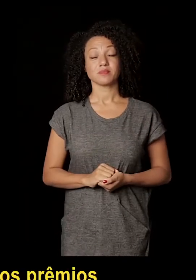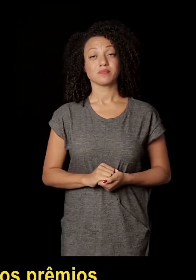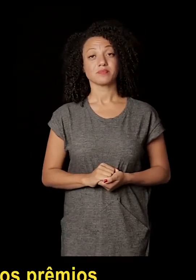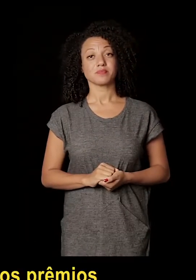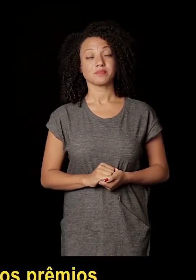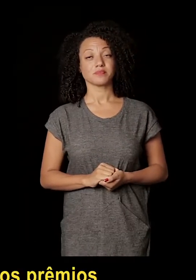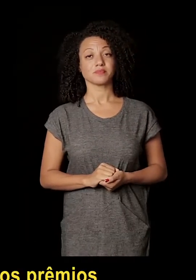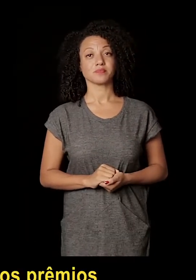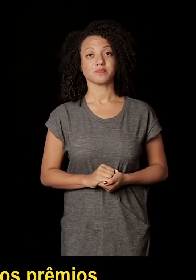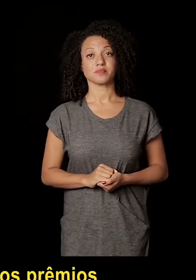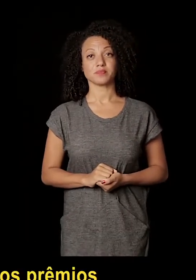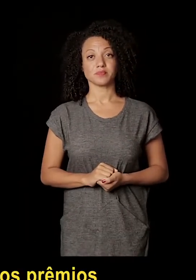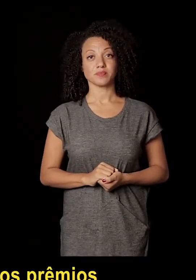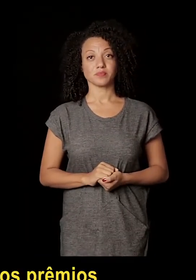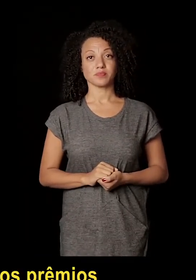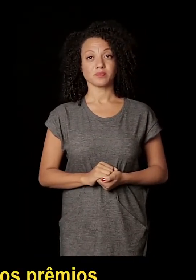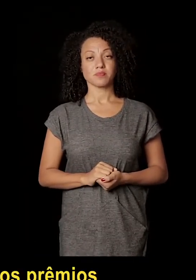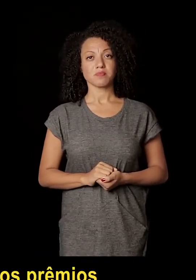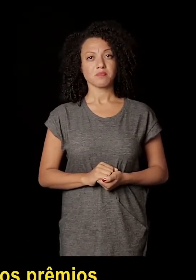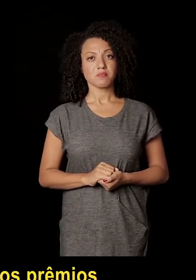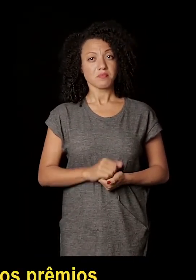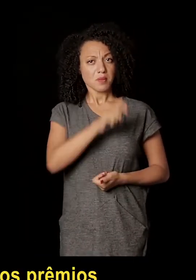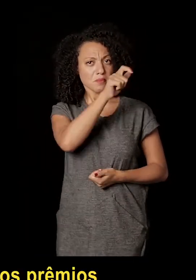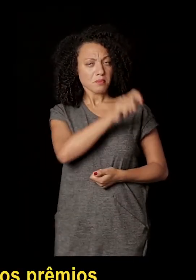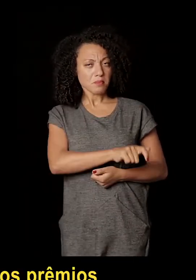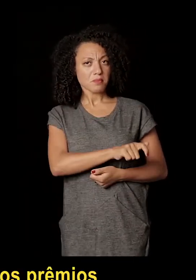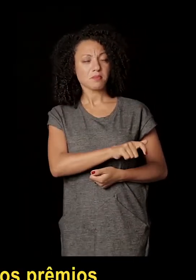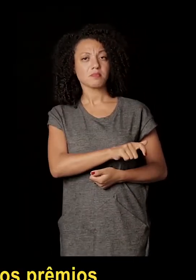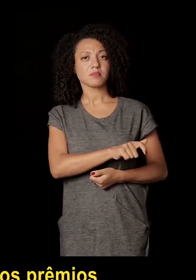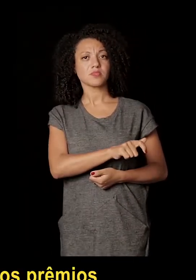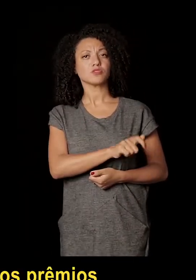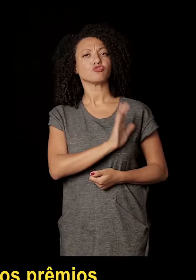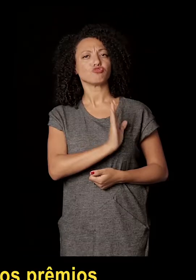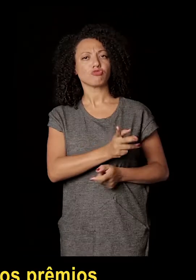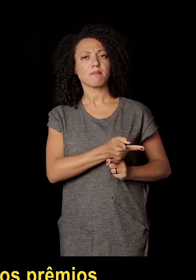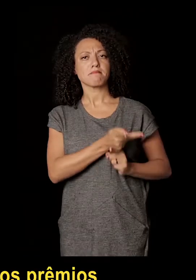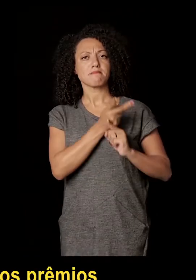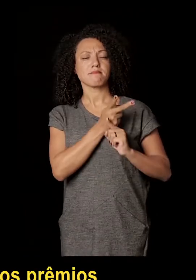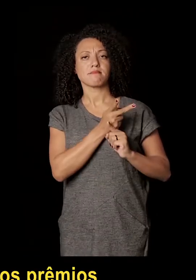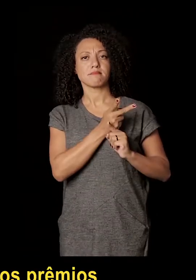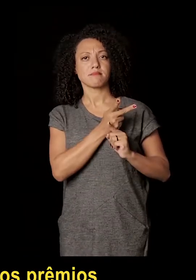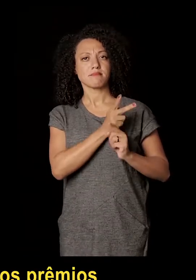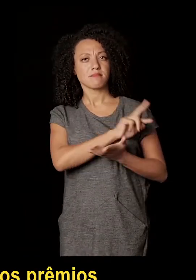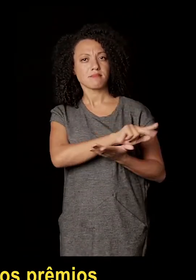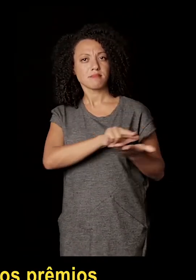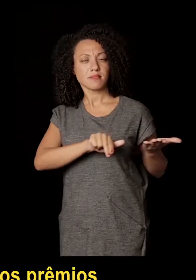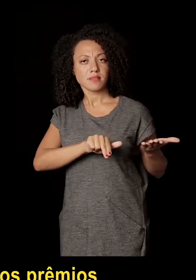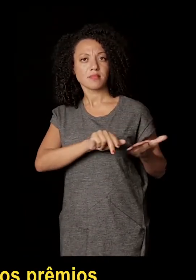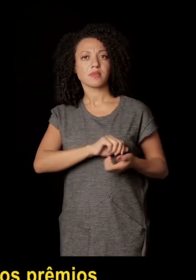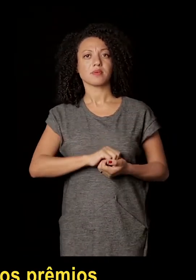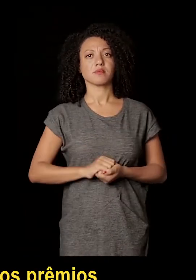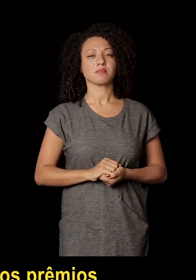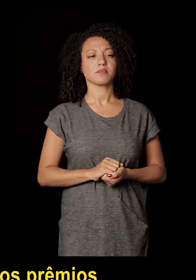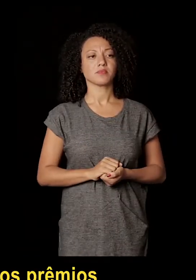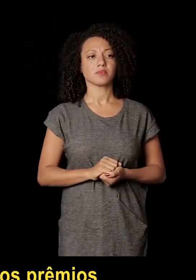Wendy, é uma pessoa que recebeu os prêmios do World Press